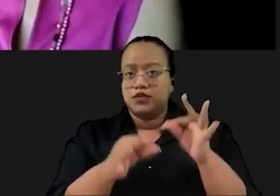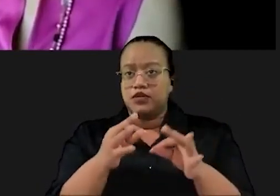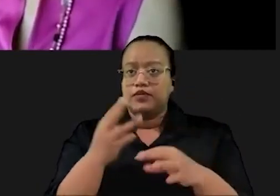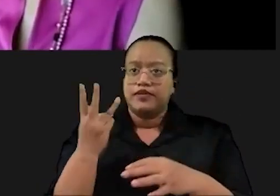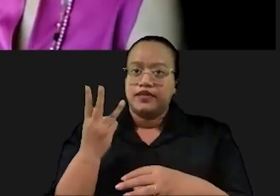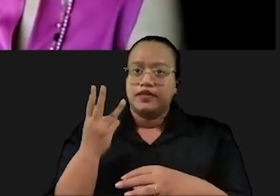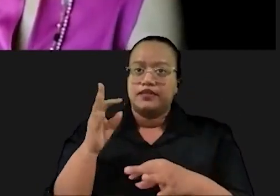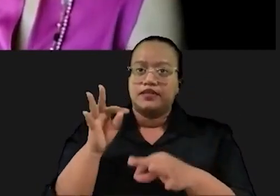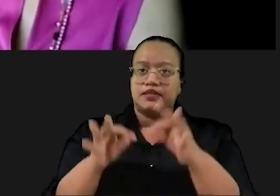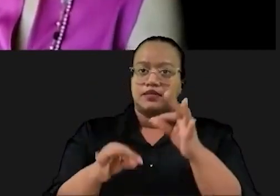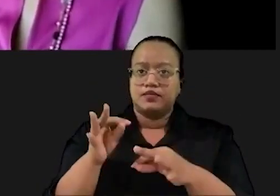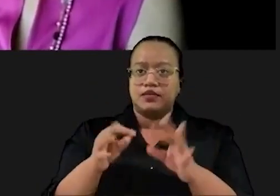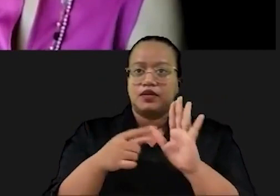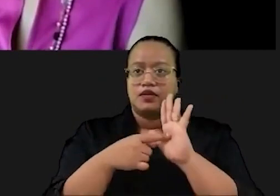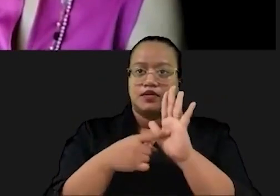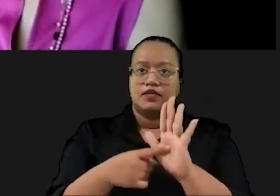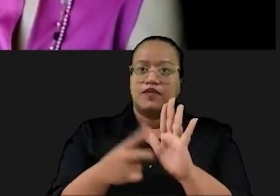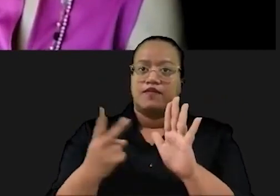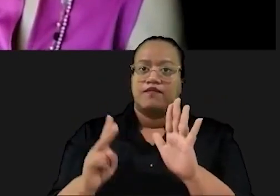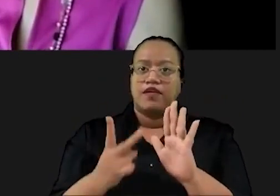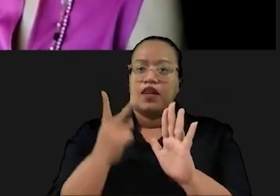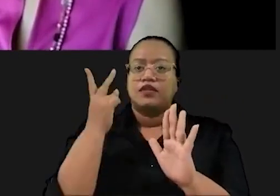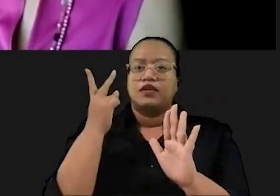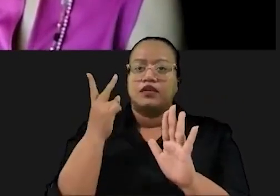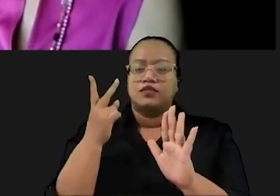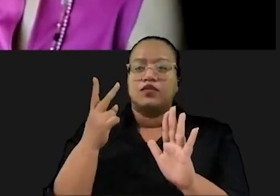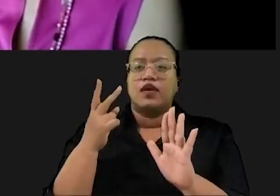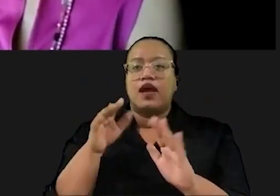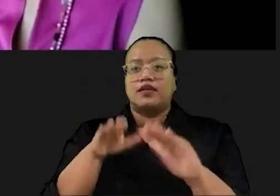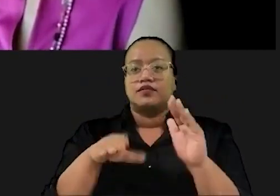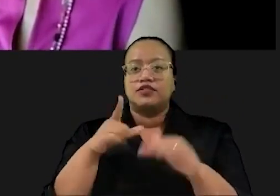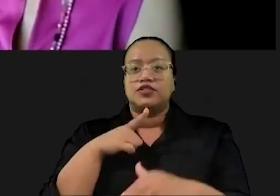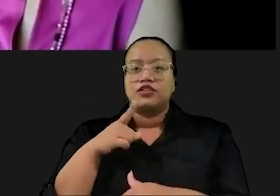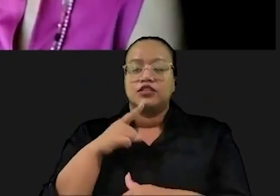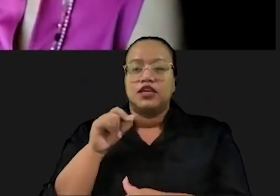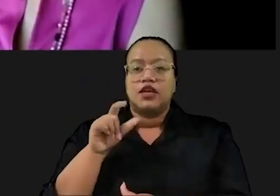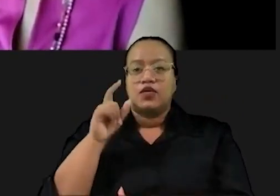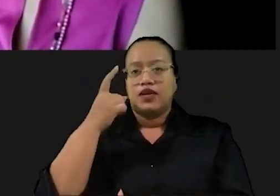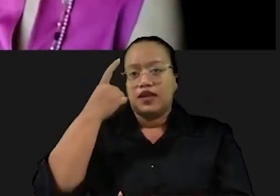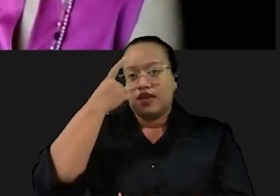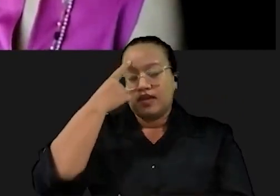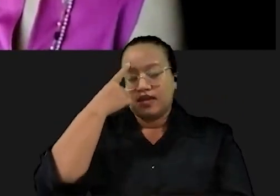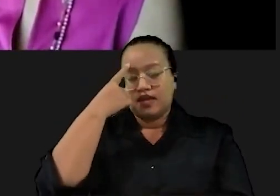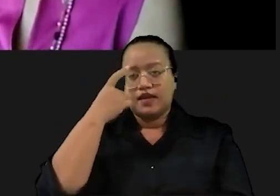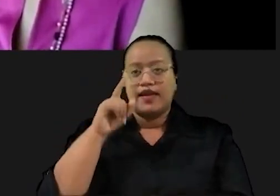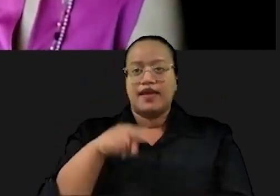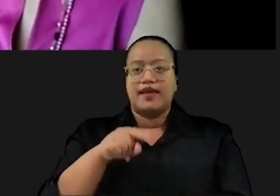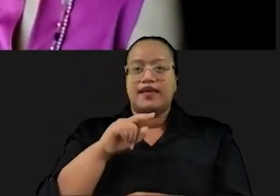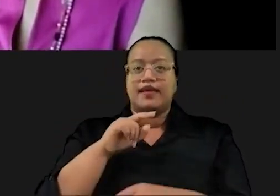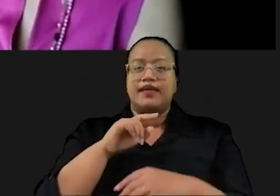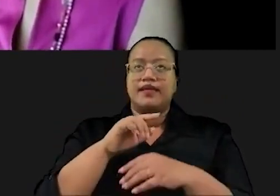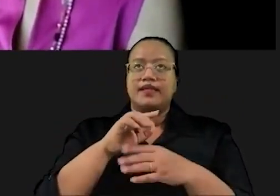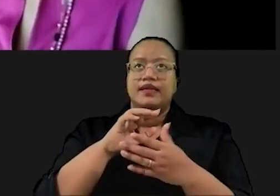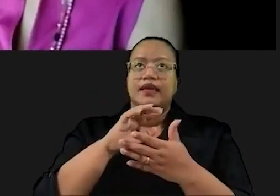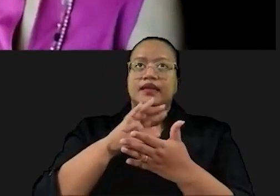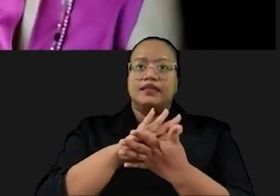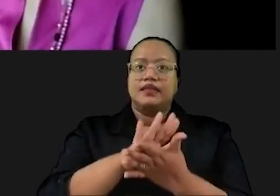valorizado. A gente tem na cabeça uma questão muito repressiva no nosso país, talvez venha aí